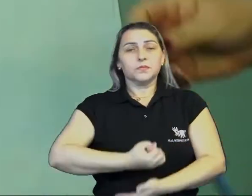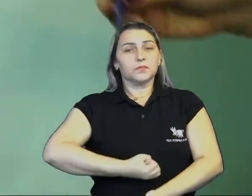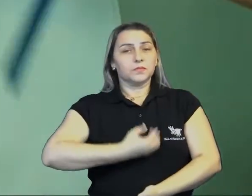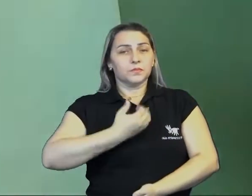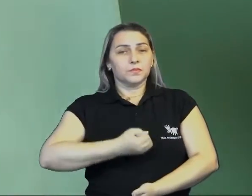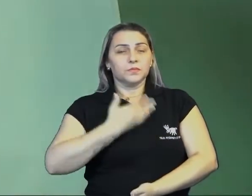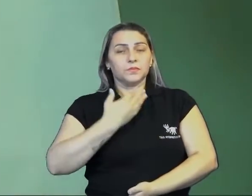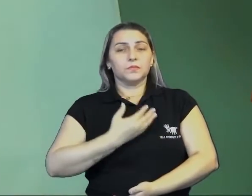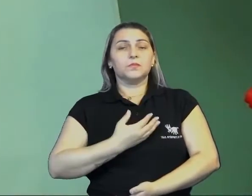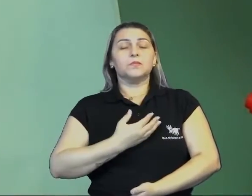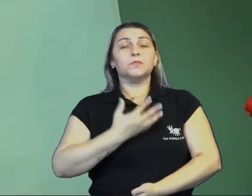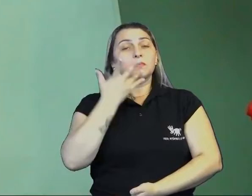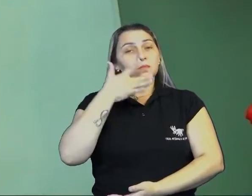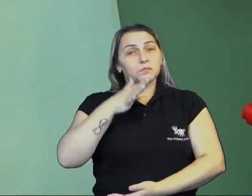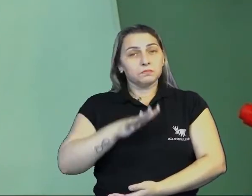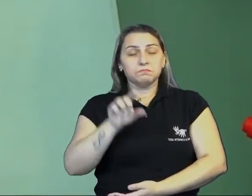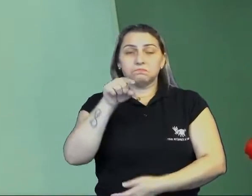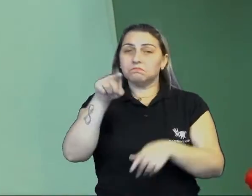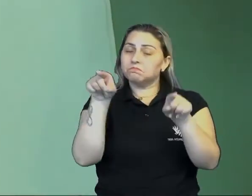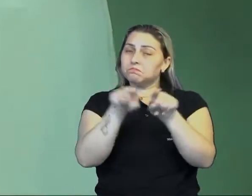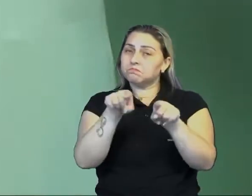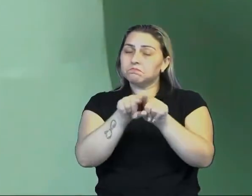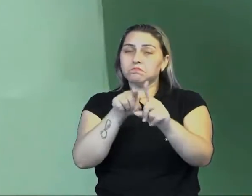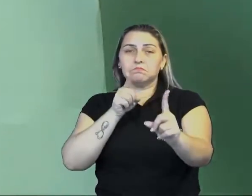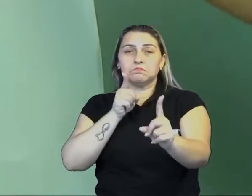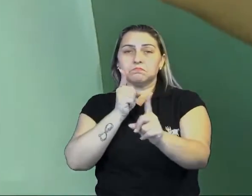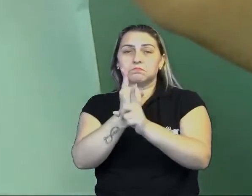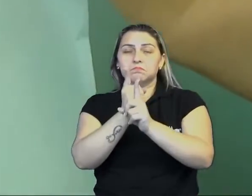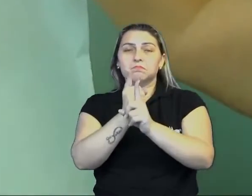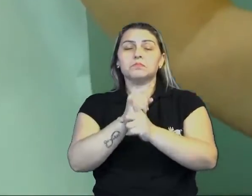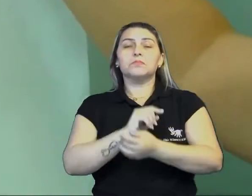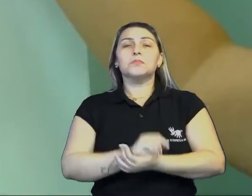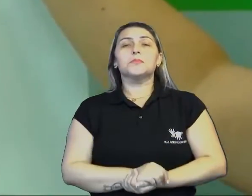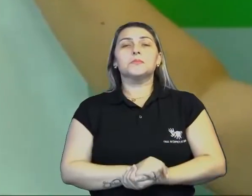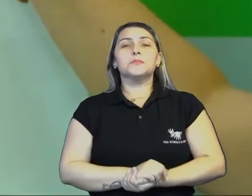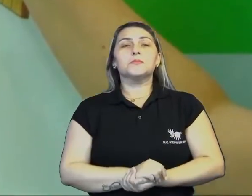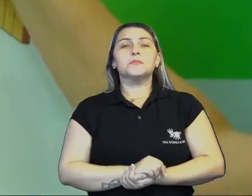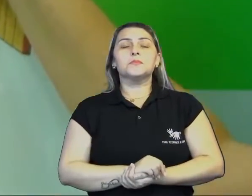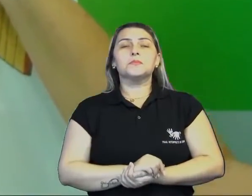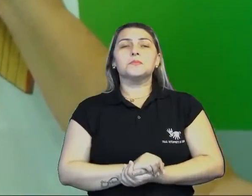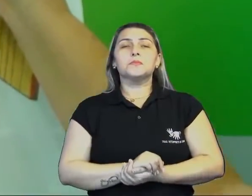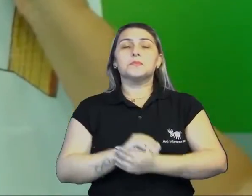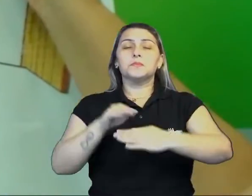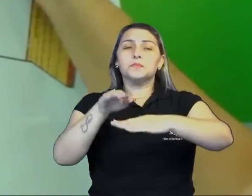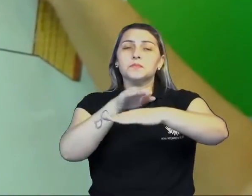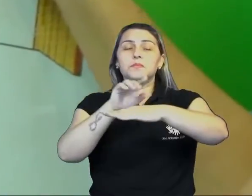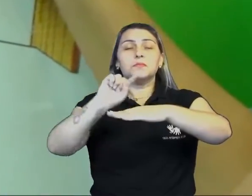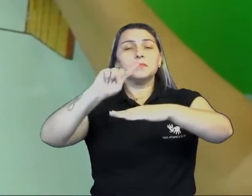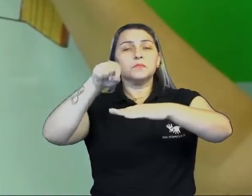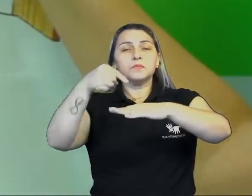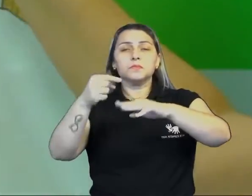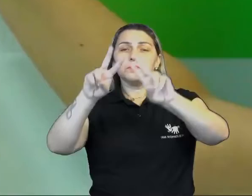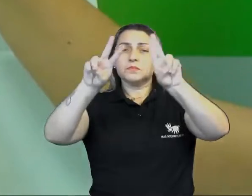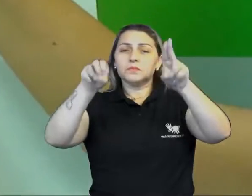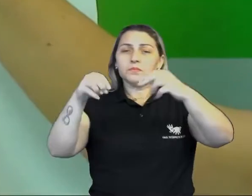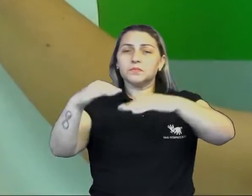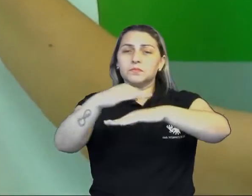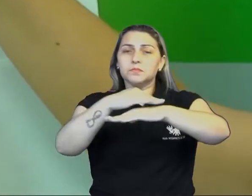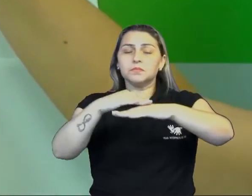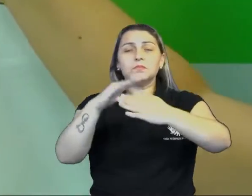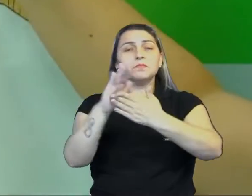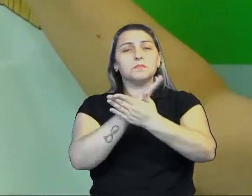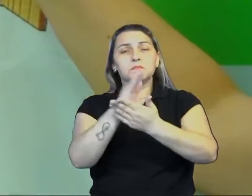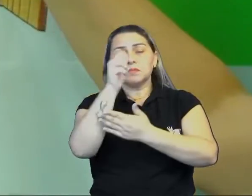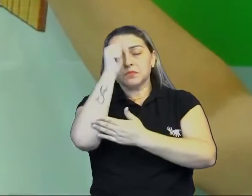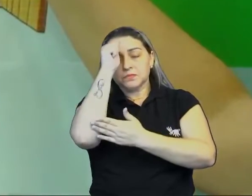né, infantis, você também vai encontrar ele bem aqui em cima, ó. Às vezes, o